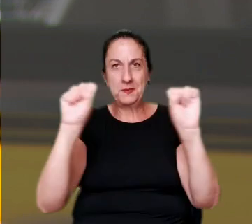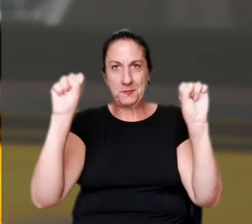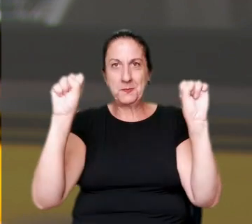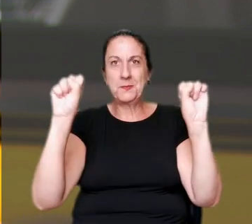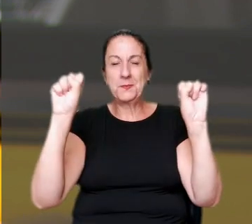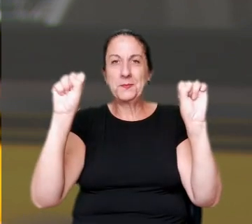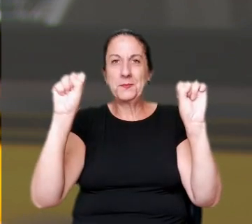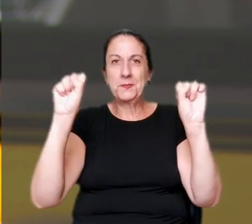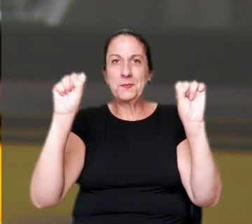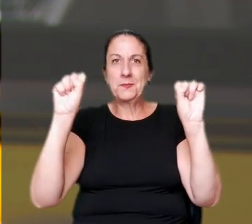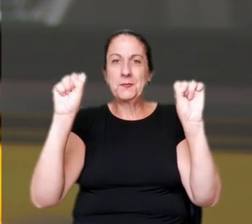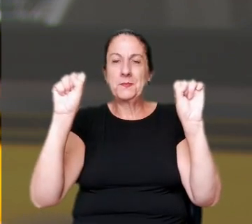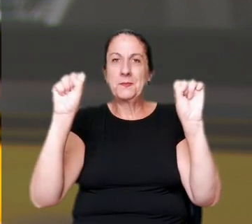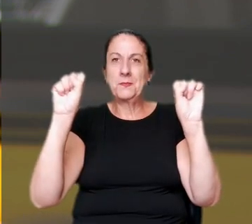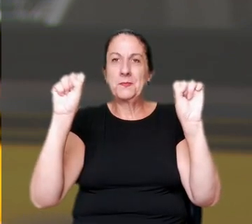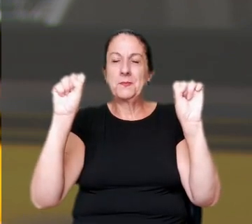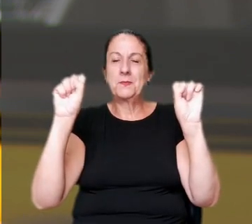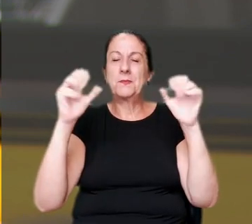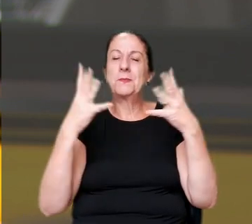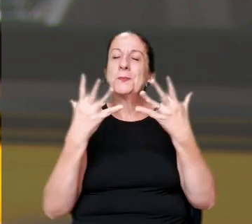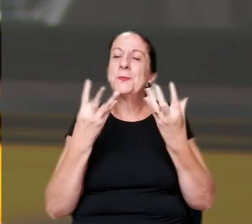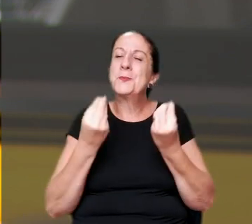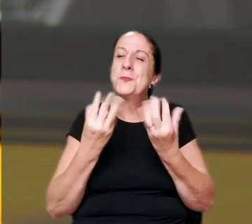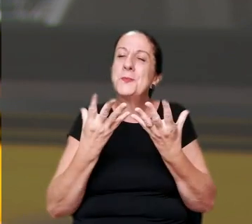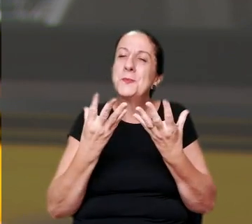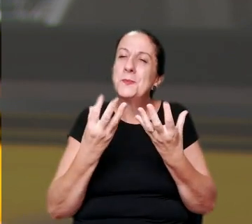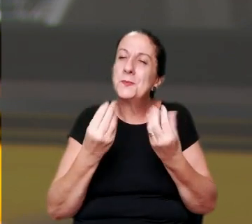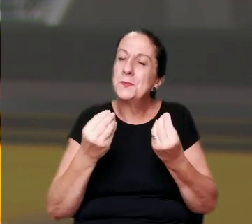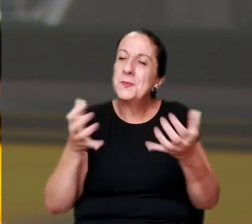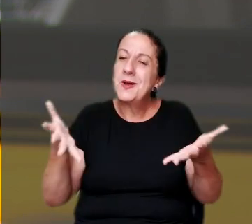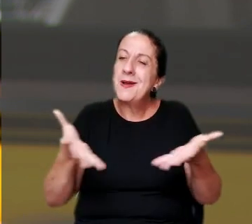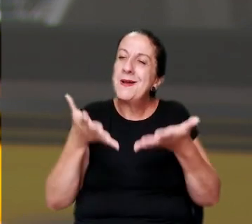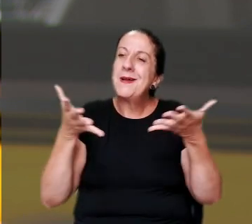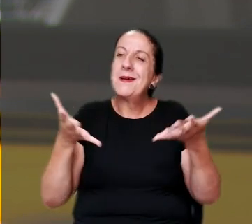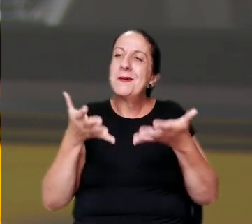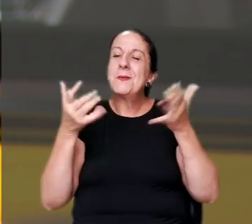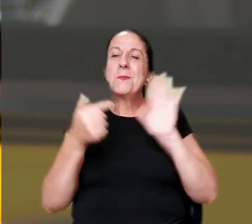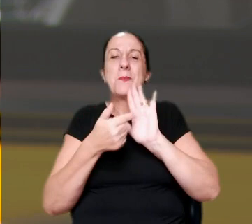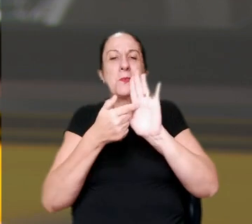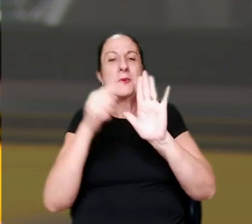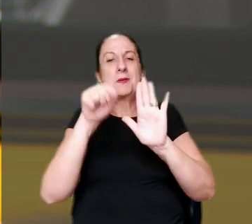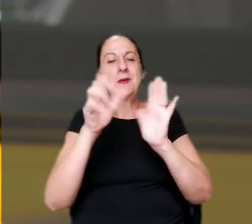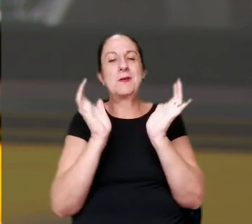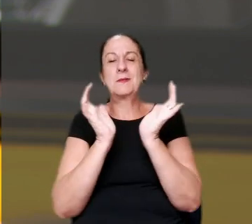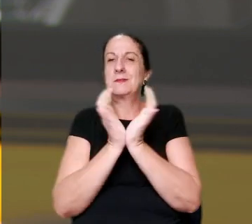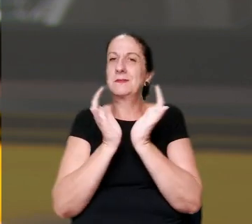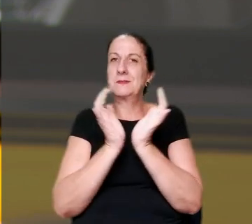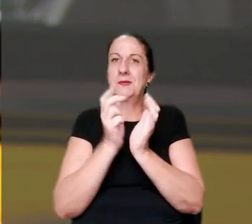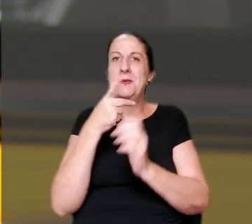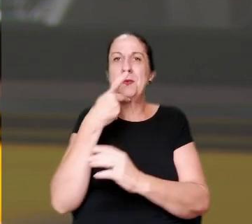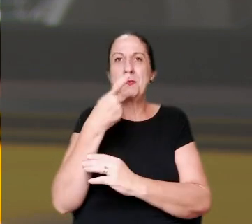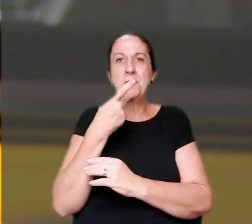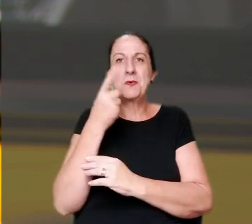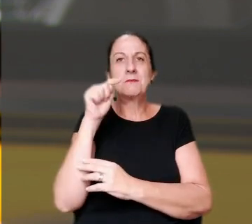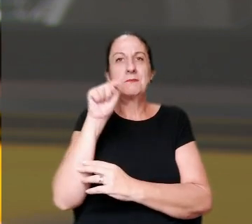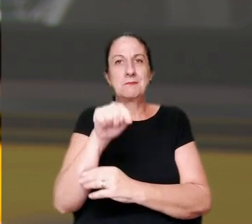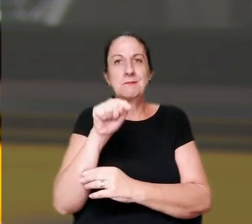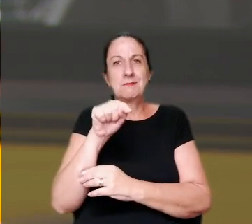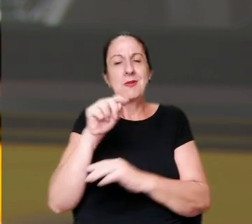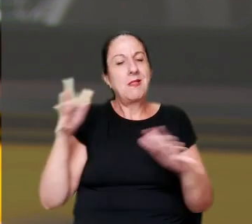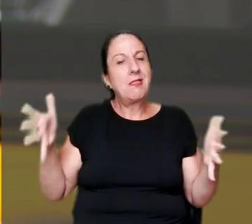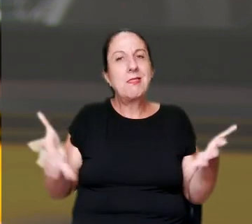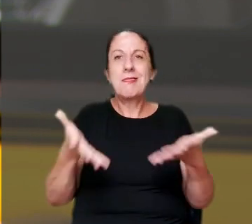aqui ao tribunal e com muita ênfase mostrando aos colegas que era